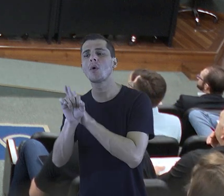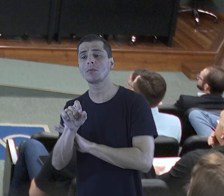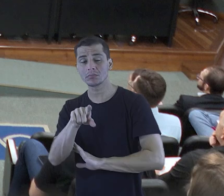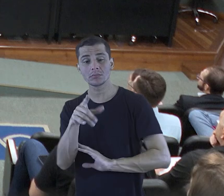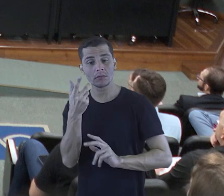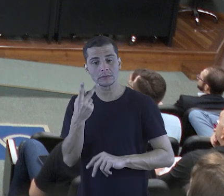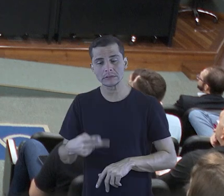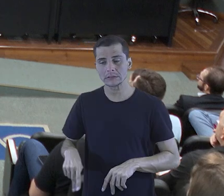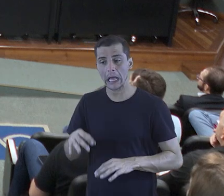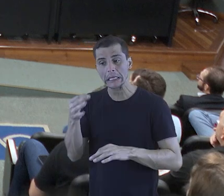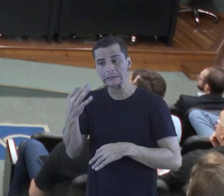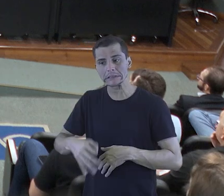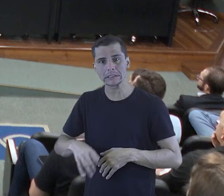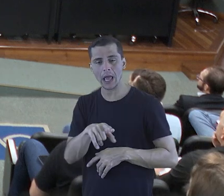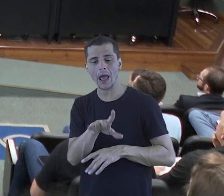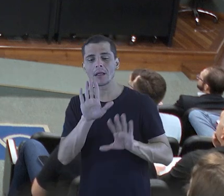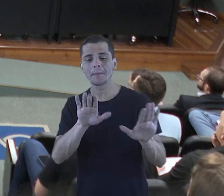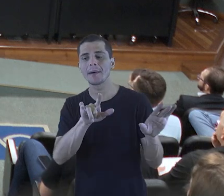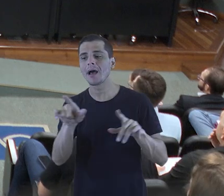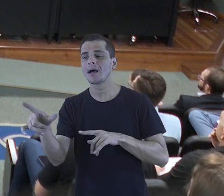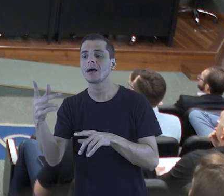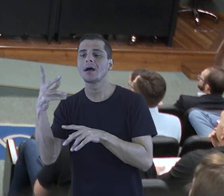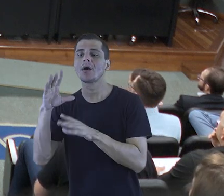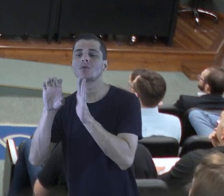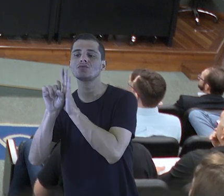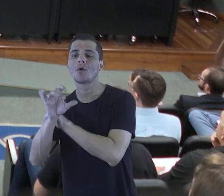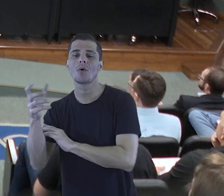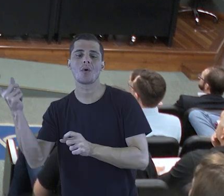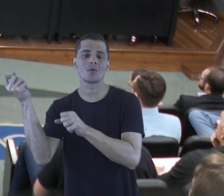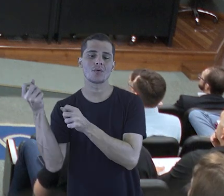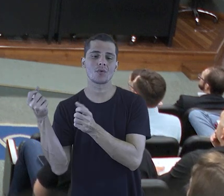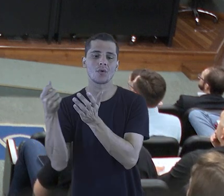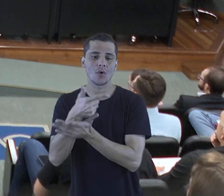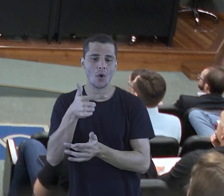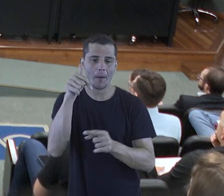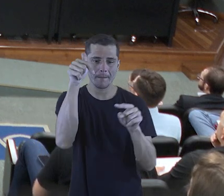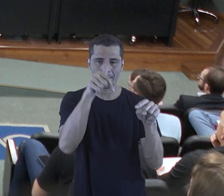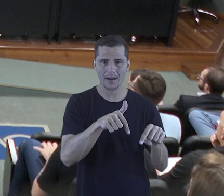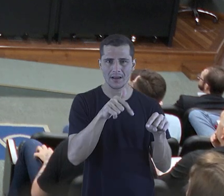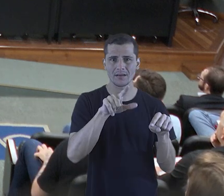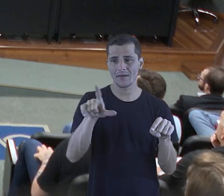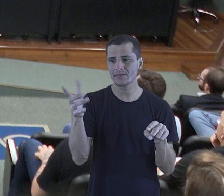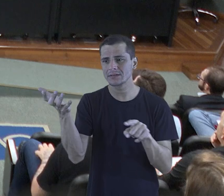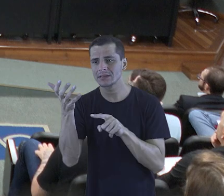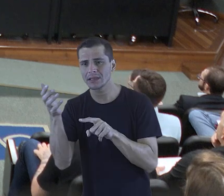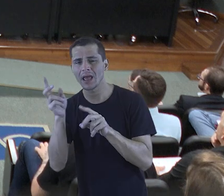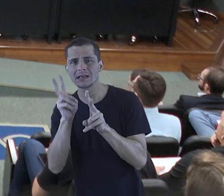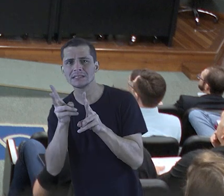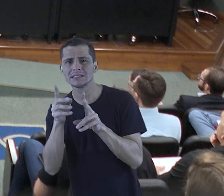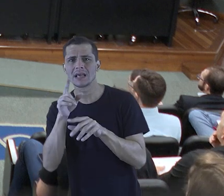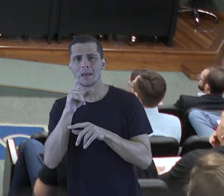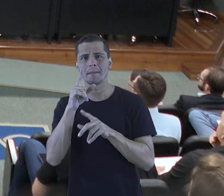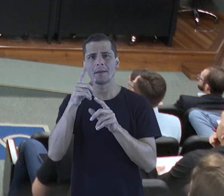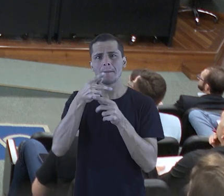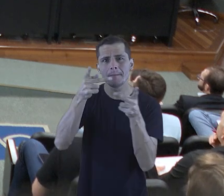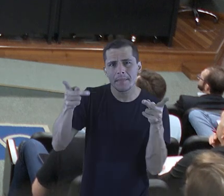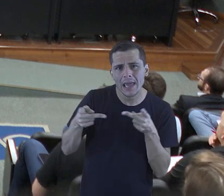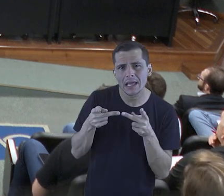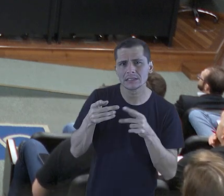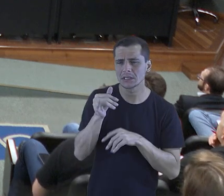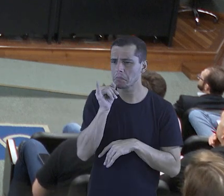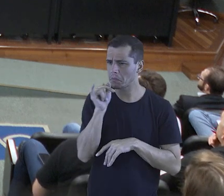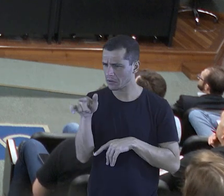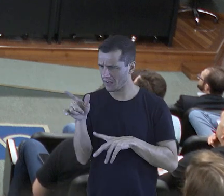Não, senhor. É da pizzaria Google. Desculpe, devo ter ligado para o número errado. Não, não. O número está correto. É que o Google comprou a pizzaria.